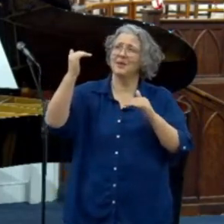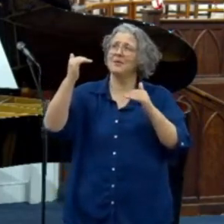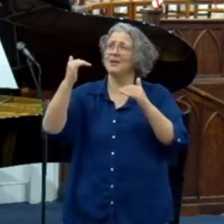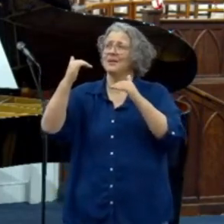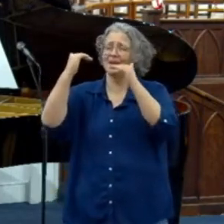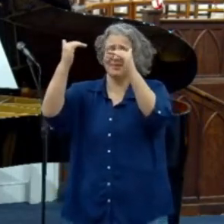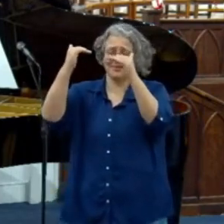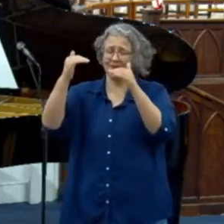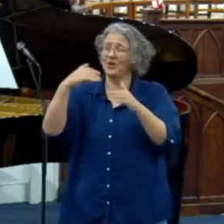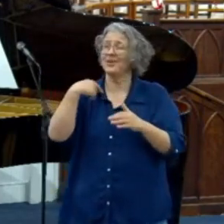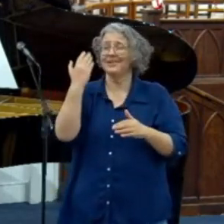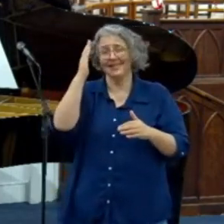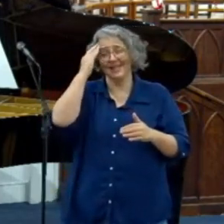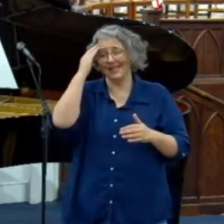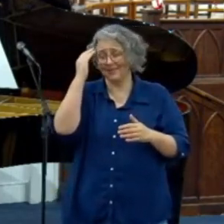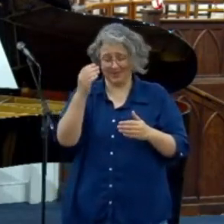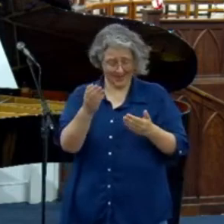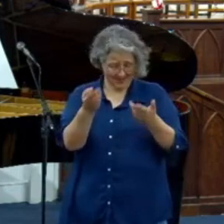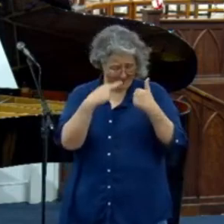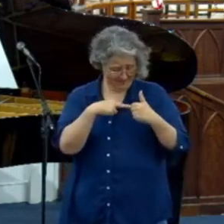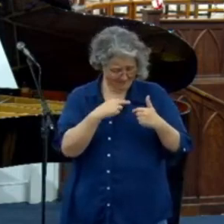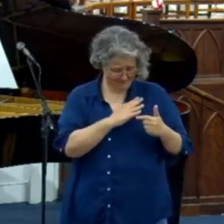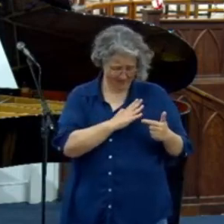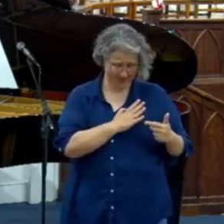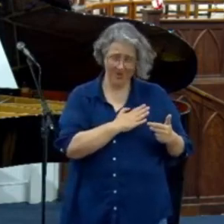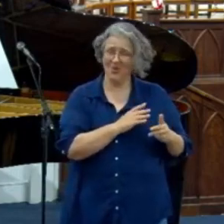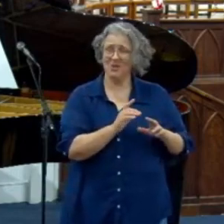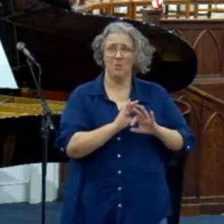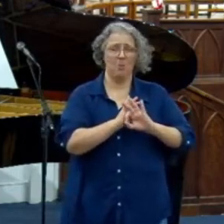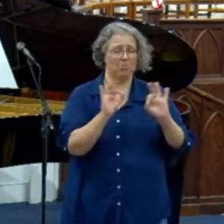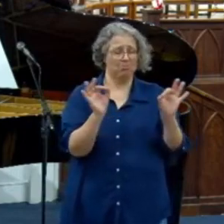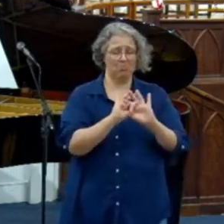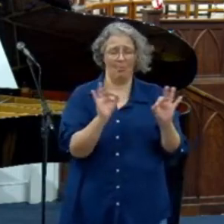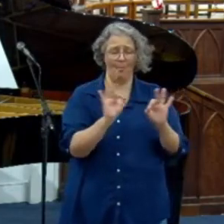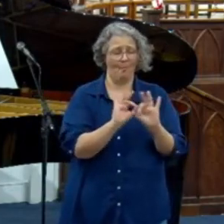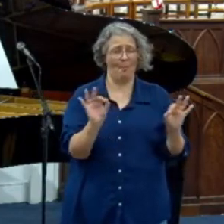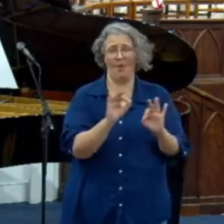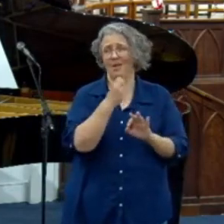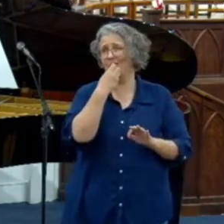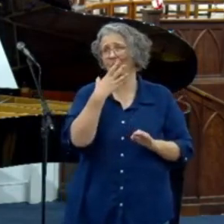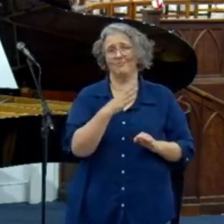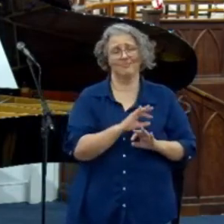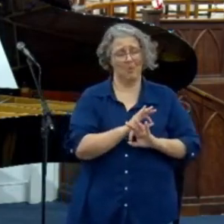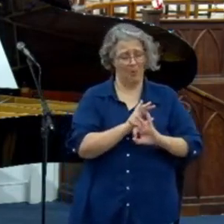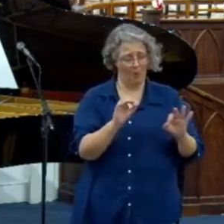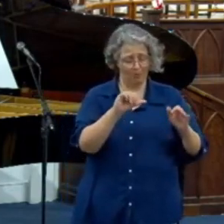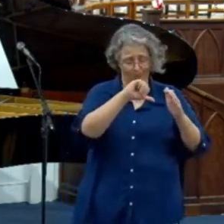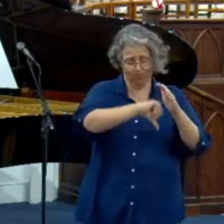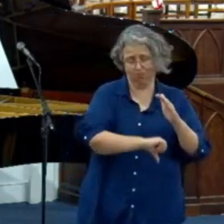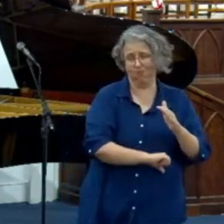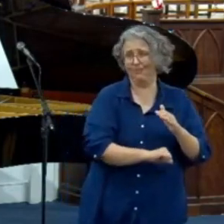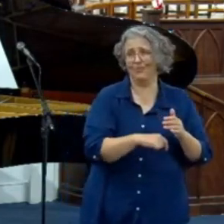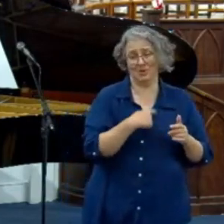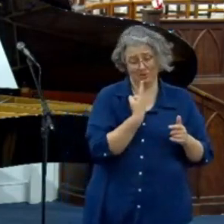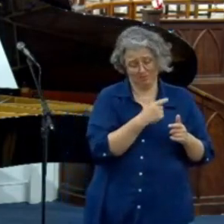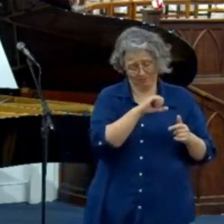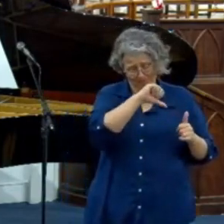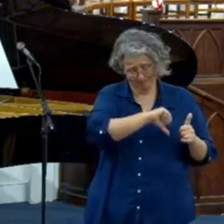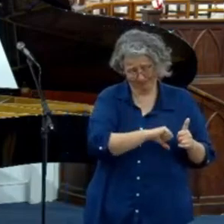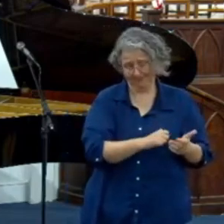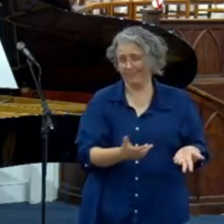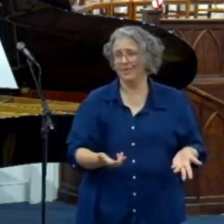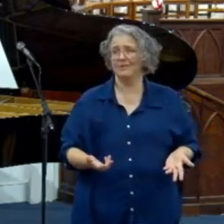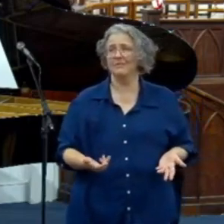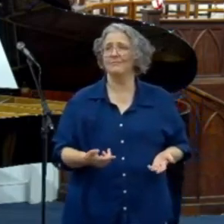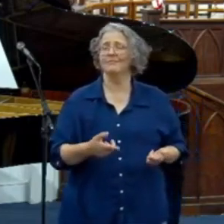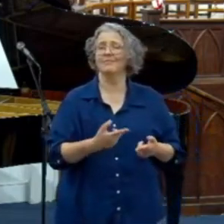de bom em nós que tenha condição de requerer alguma coisa de Deus. Nós não podemos requerer as bênçãos de Deus,